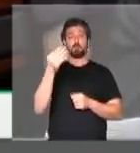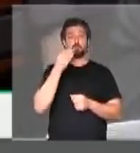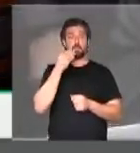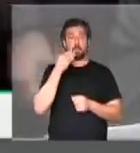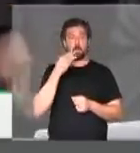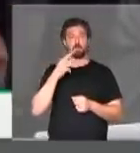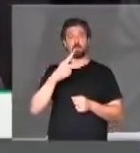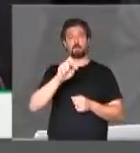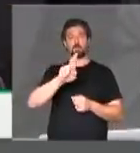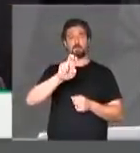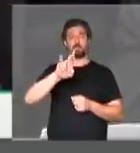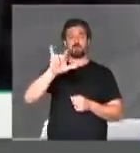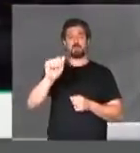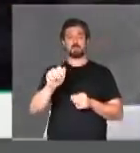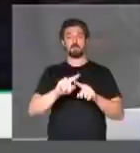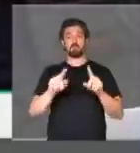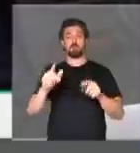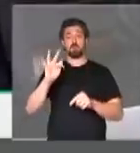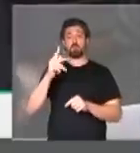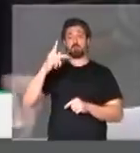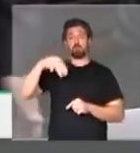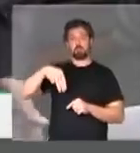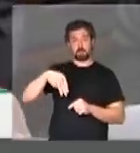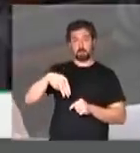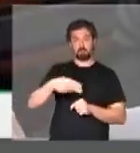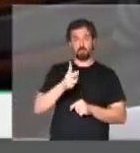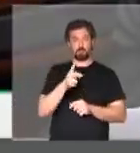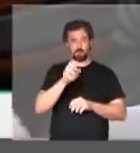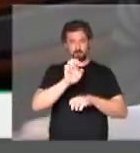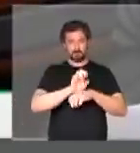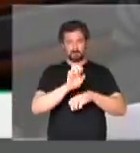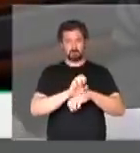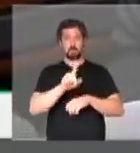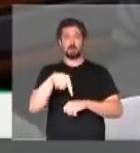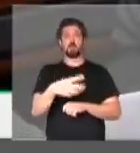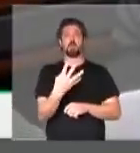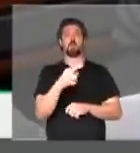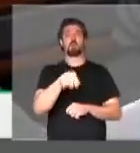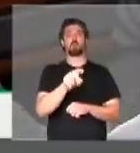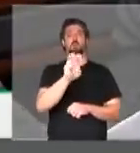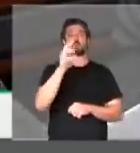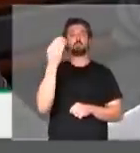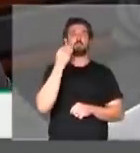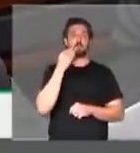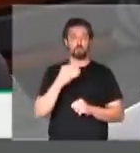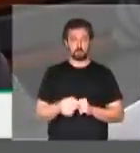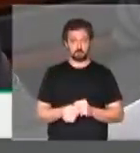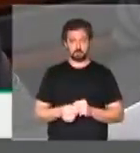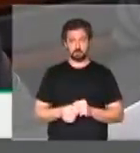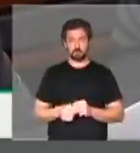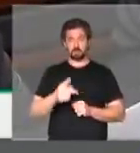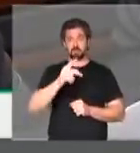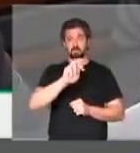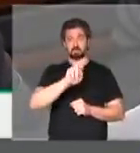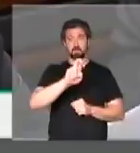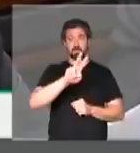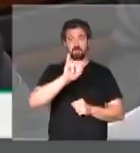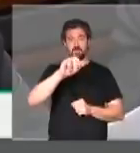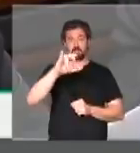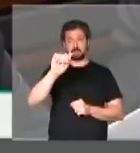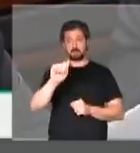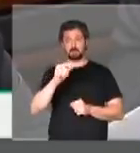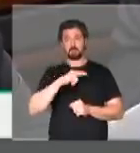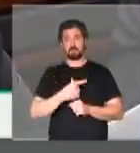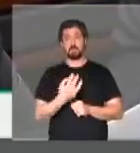de previdência, enquanto que o FPM, naquele mesmo estado, é de 4,5 bilhões. A Previdência bota